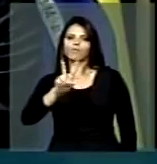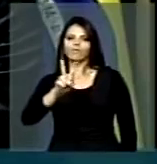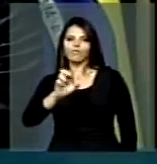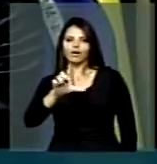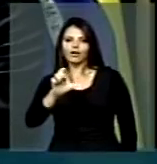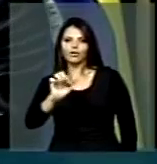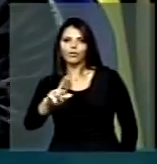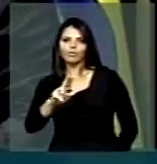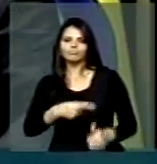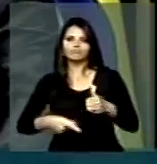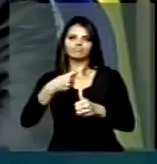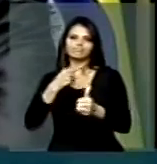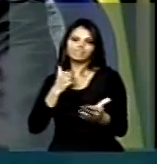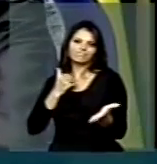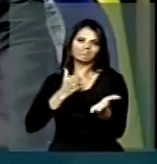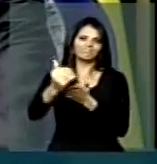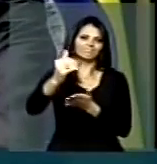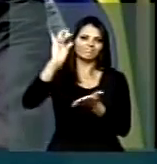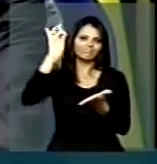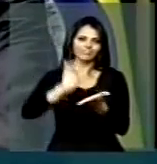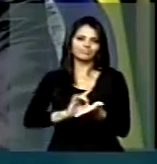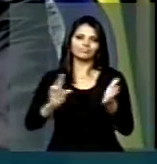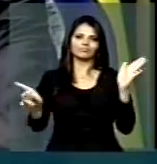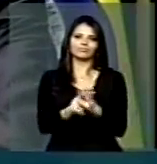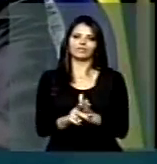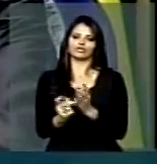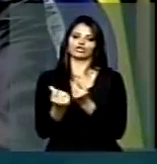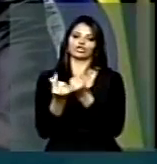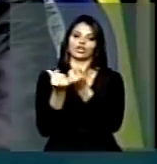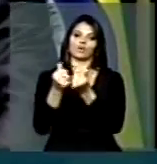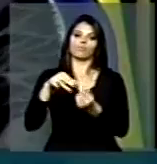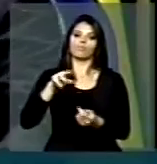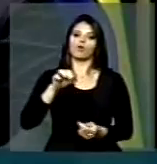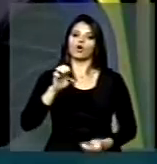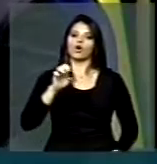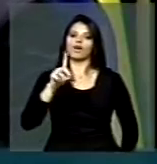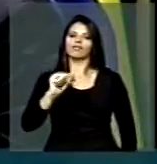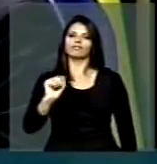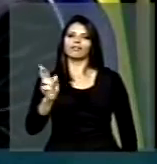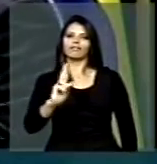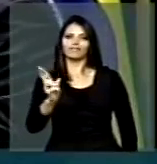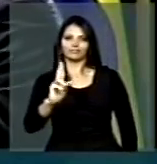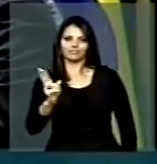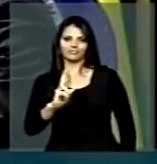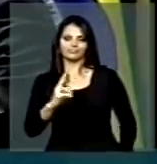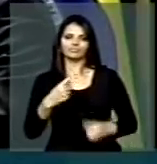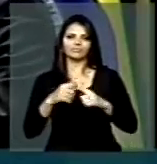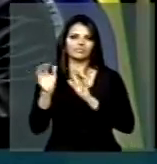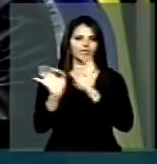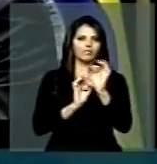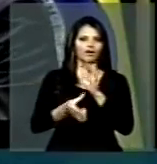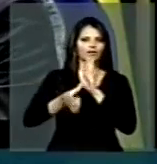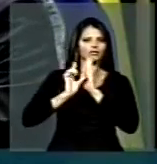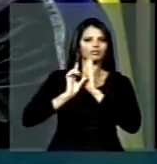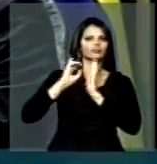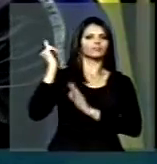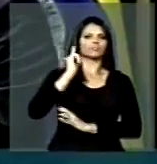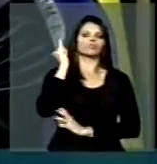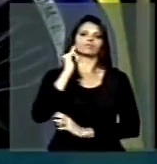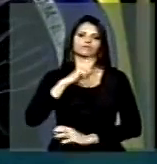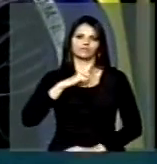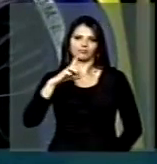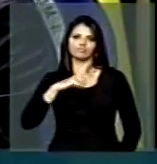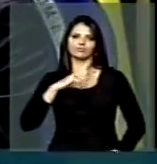Brasil voltasse efetivamente a ter uma moeda forte. Precederam a nova moeda medidas preparatórias extremamente